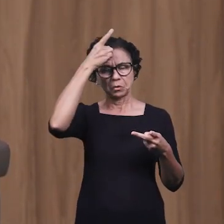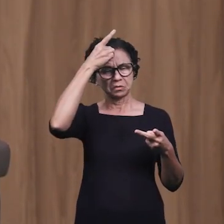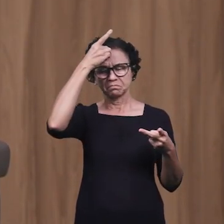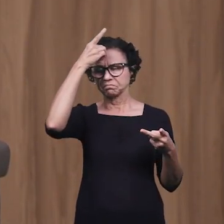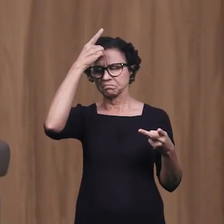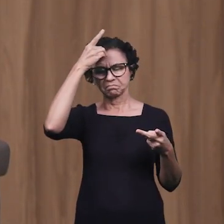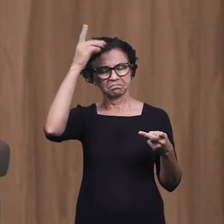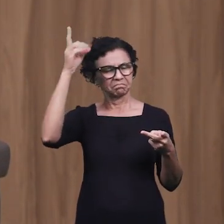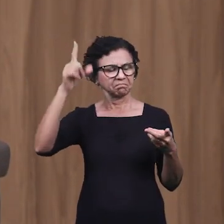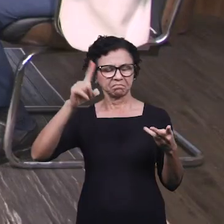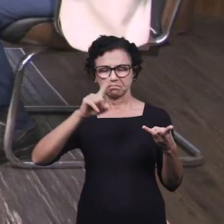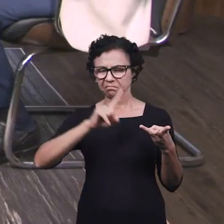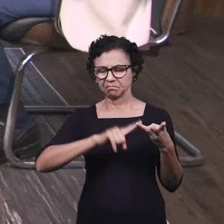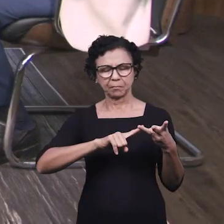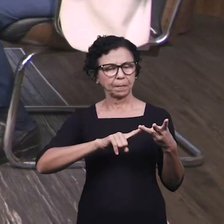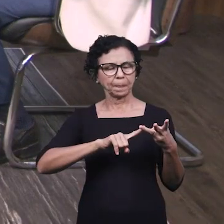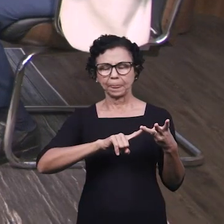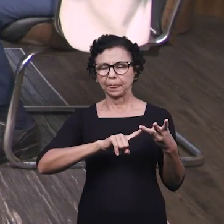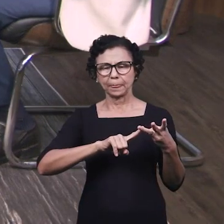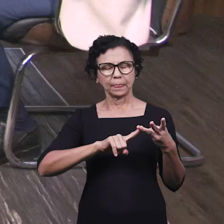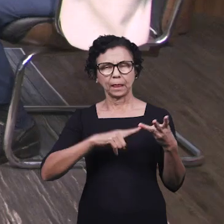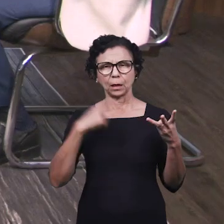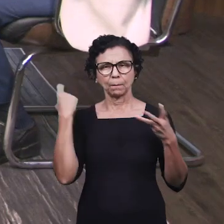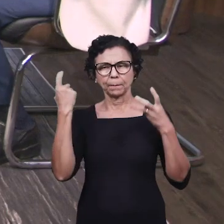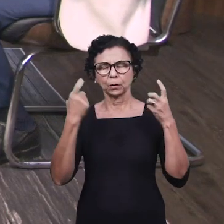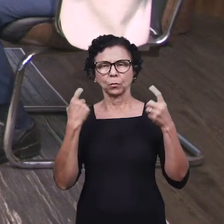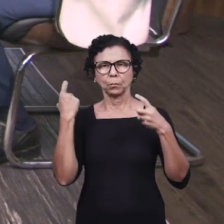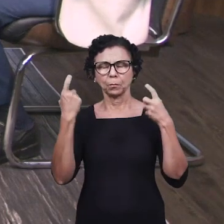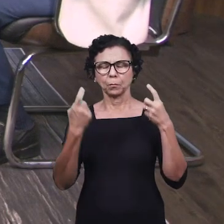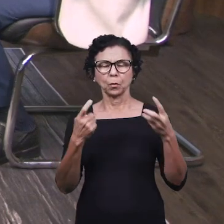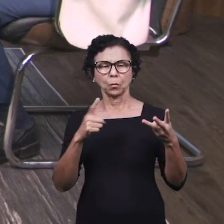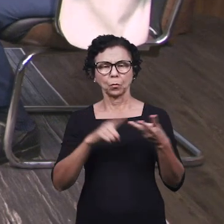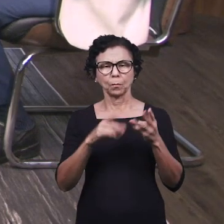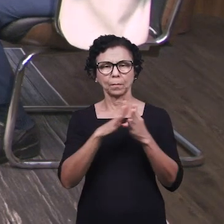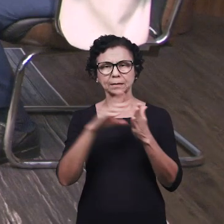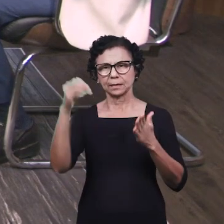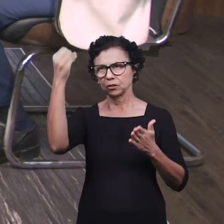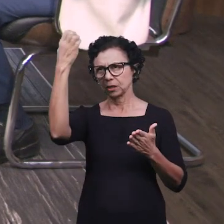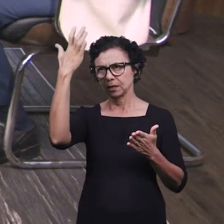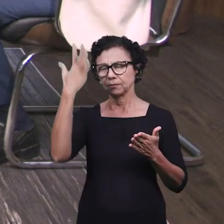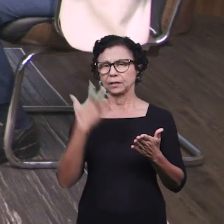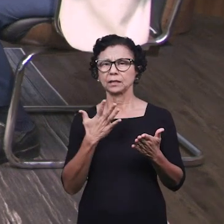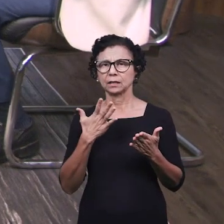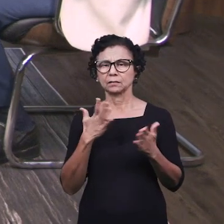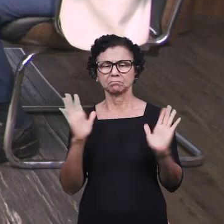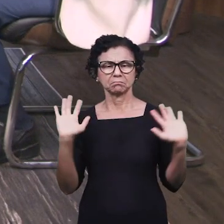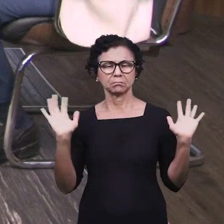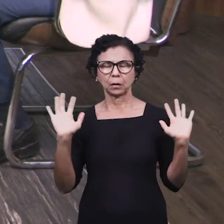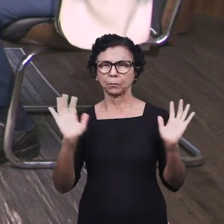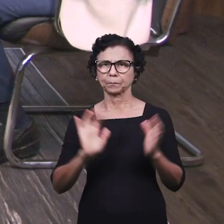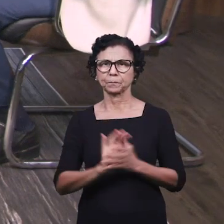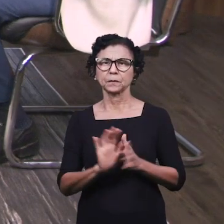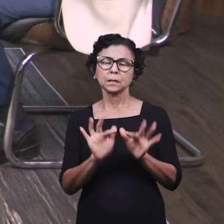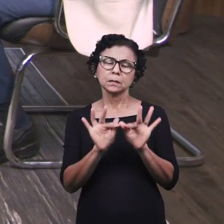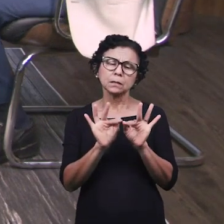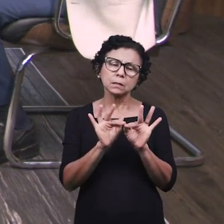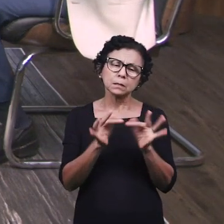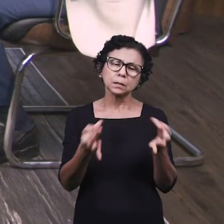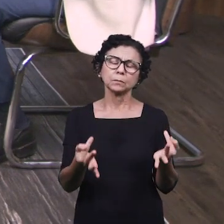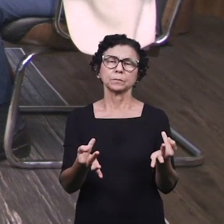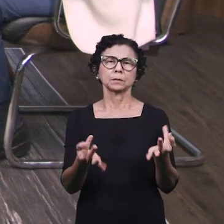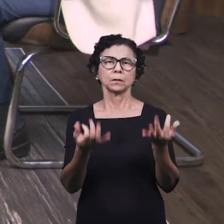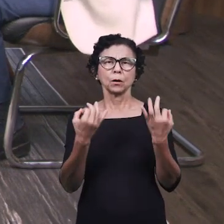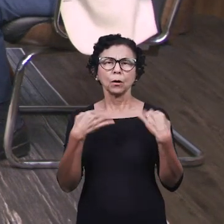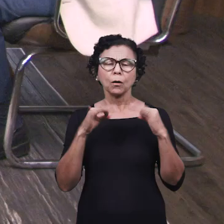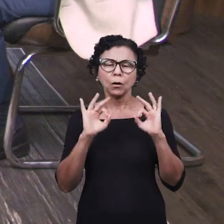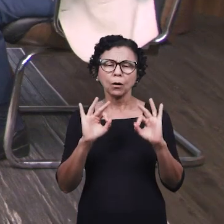espirituais. Não se preocupou com palavra revelada. Nada disso. Ele foi simples naquilo que disse,